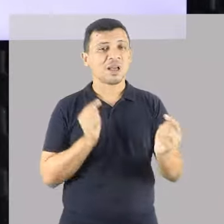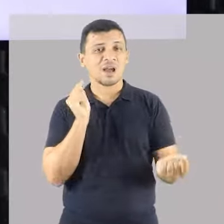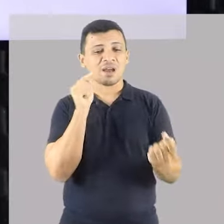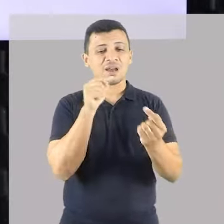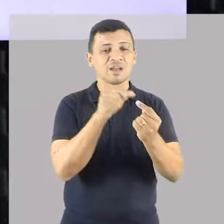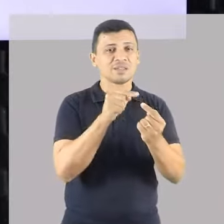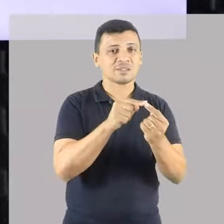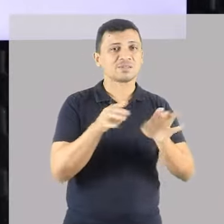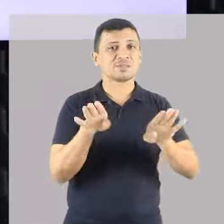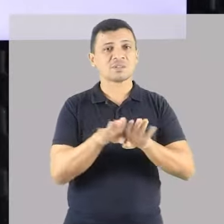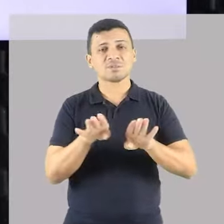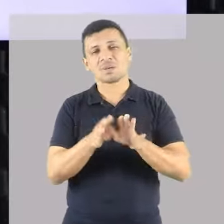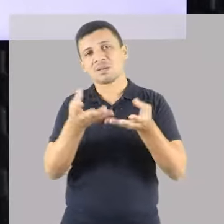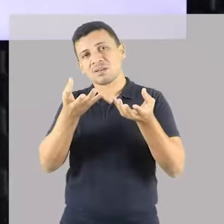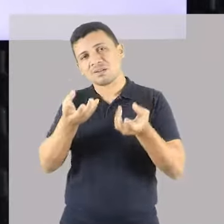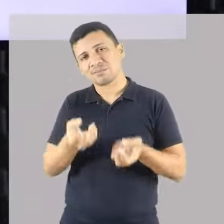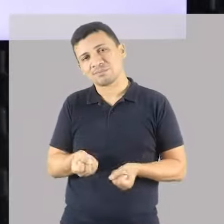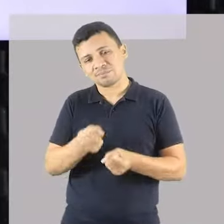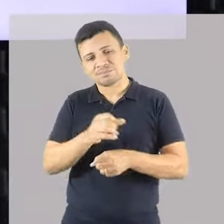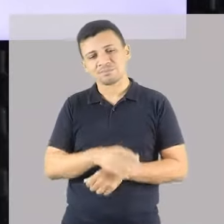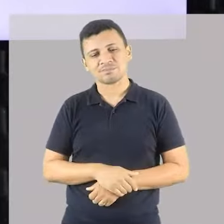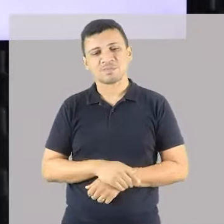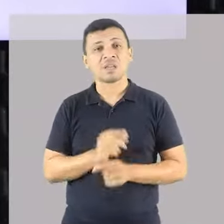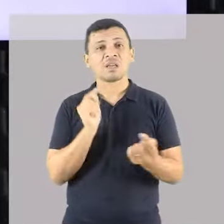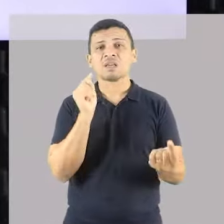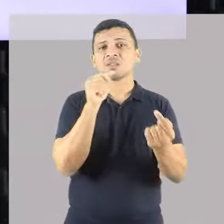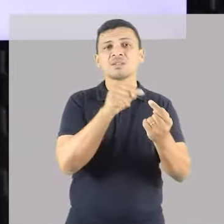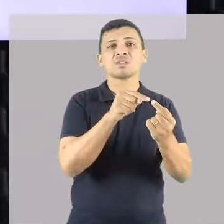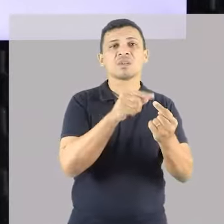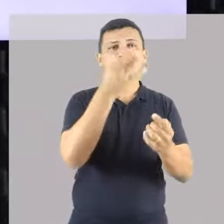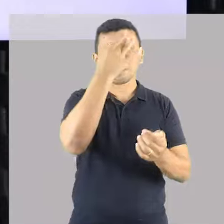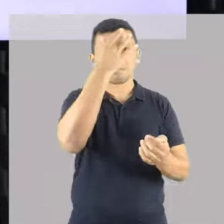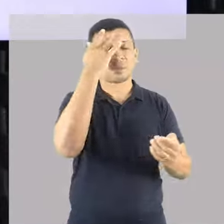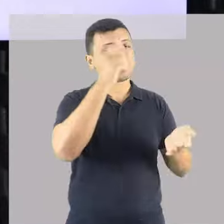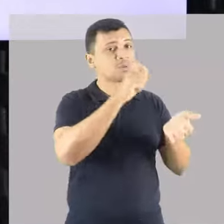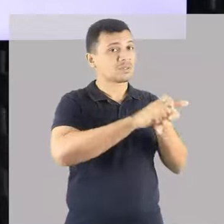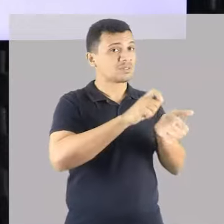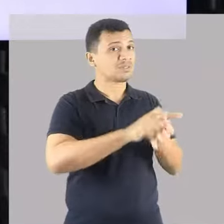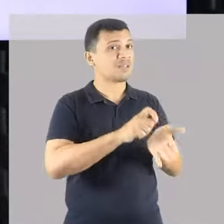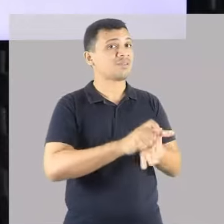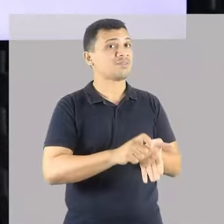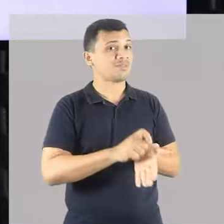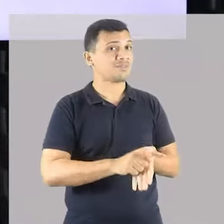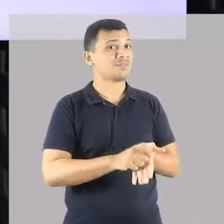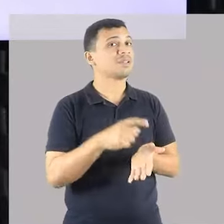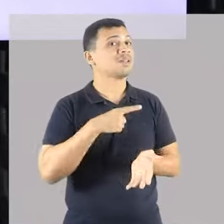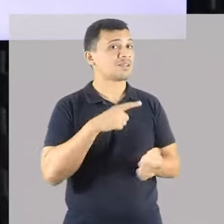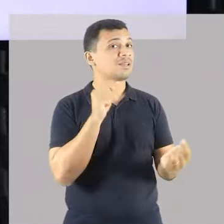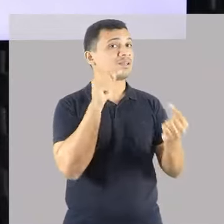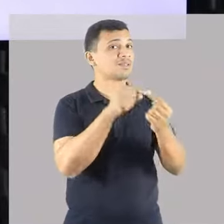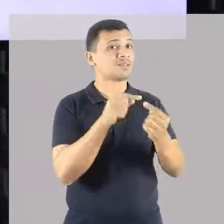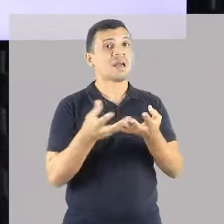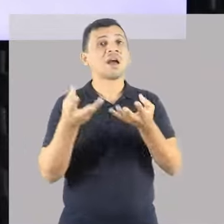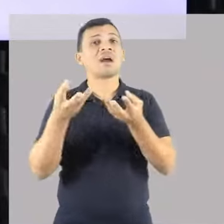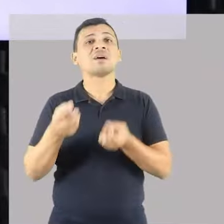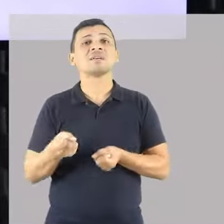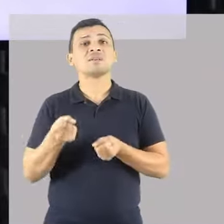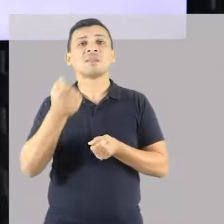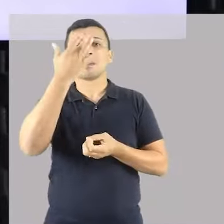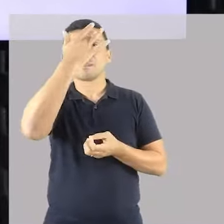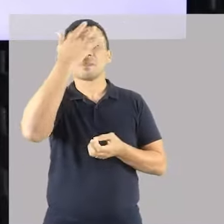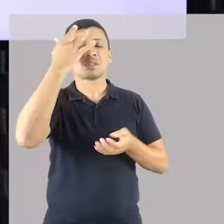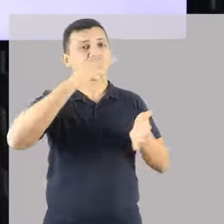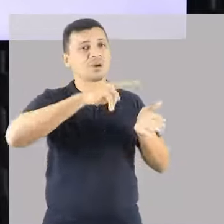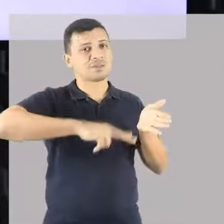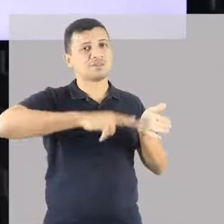e aceitabilidade a intencionalidade é do autor é quem escreve tem uma intenção e a aceitabilidade é do